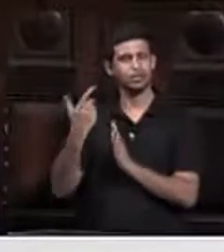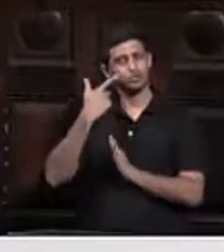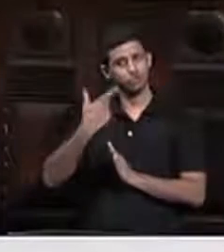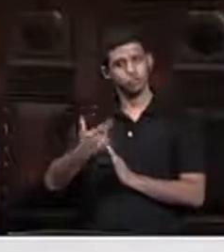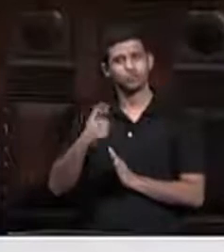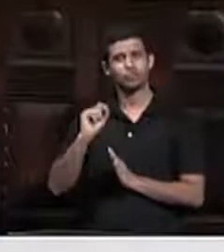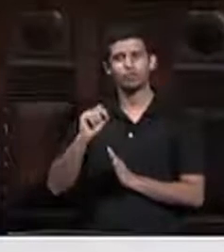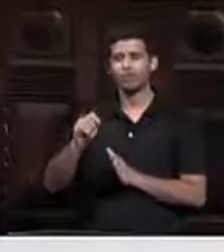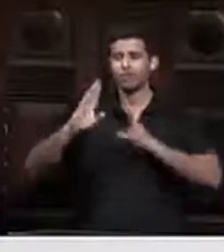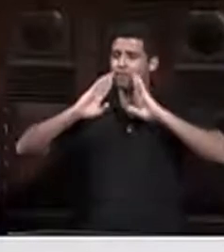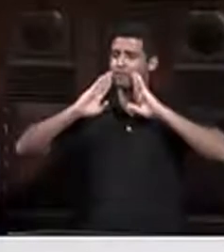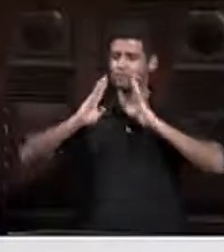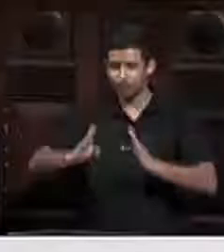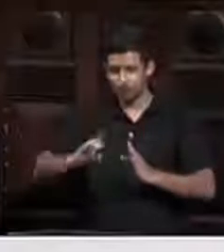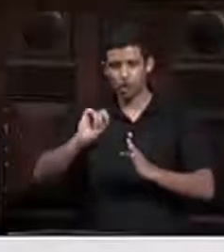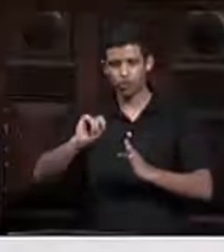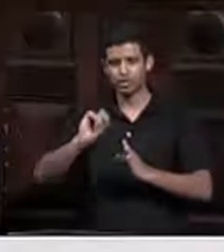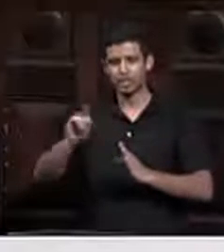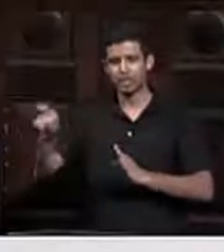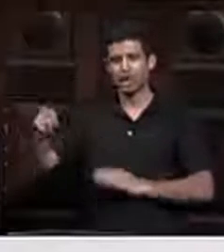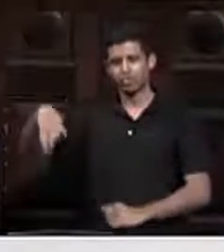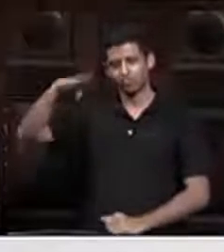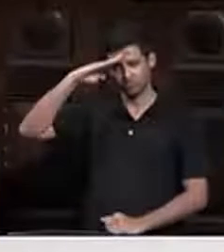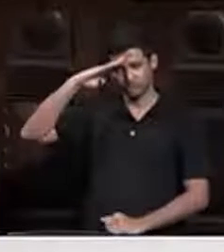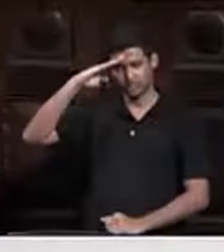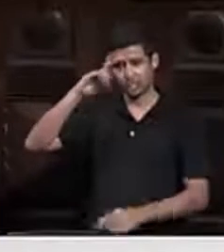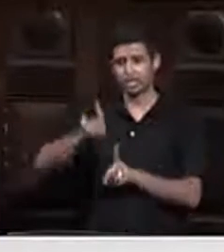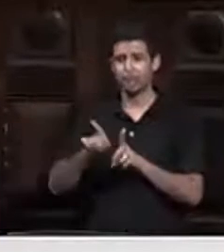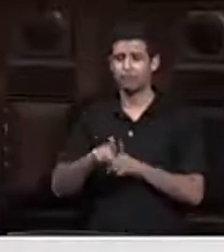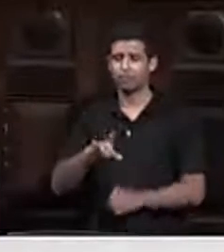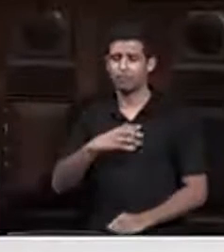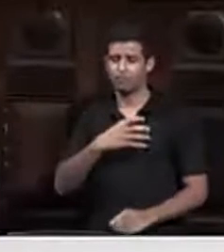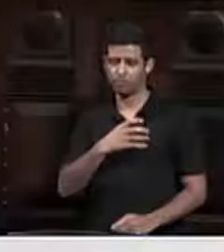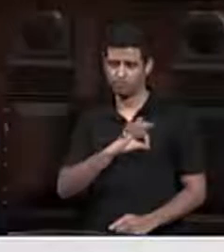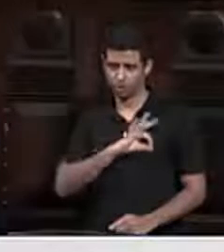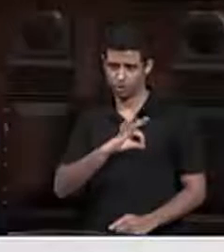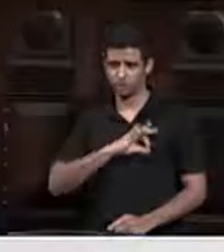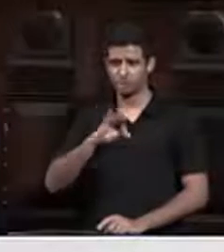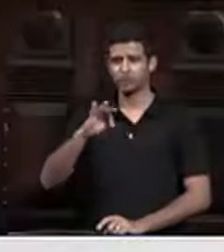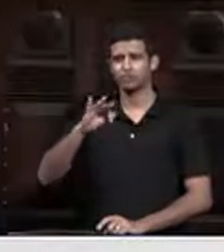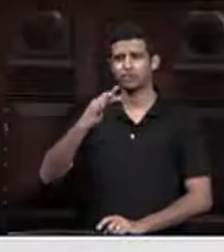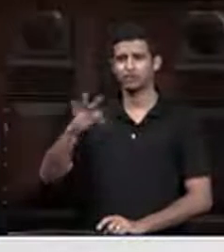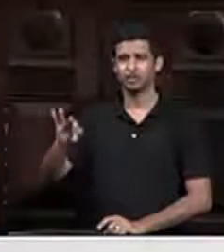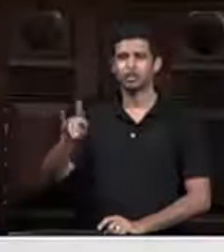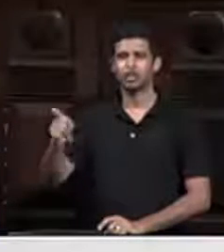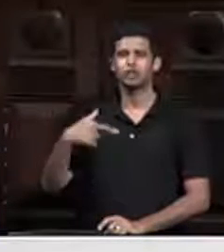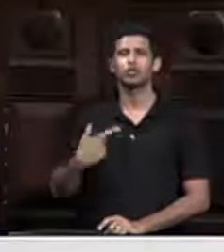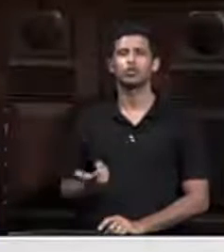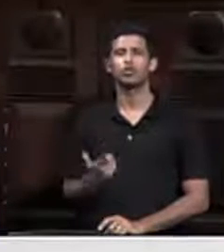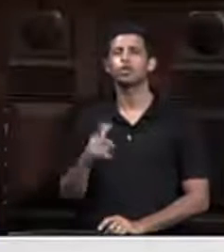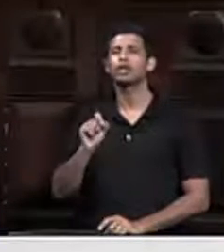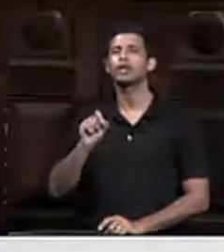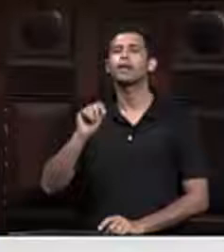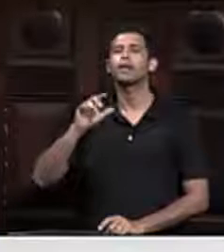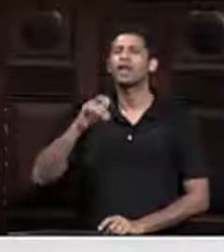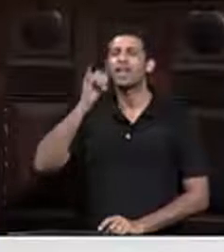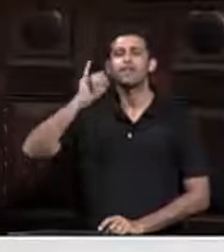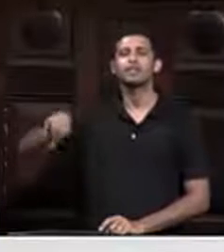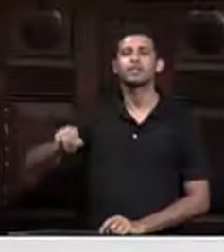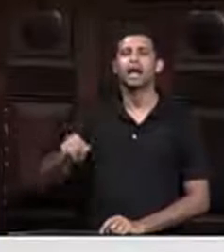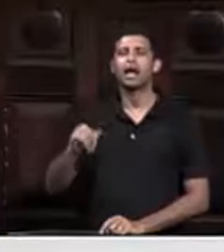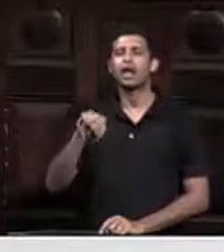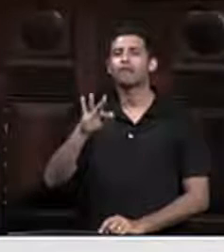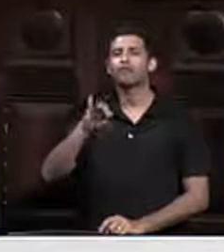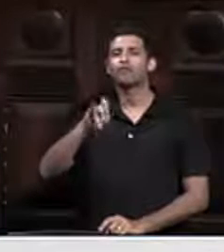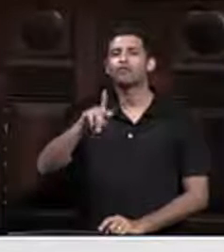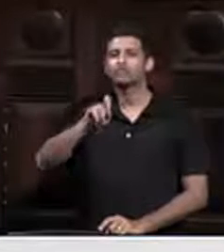precípua que o Exército e a Polícia Federal têm que cumprir, que é não deixar entrar os fuzis no Estado do Rio de Janeiro, eles não cumprem.